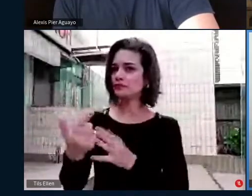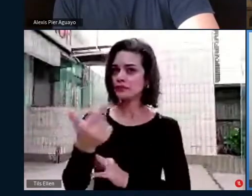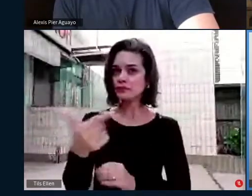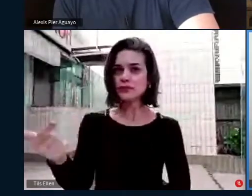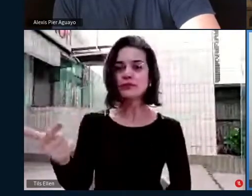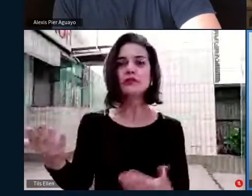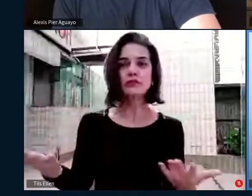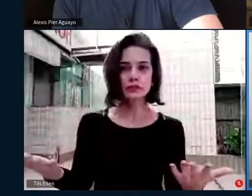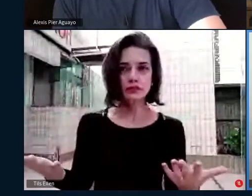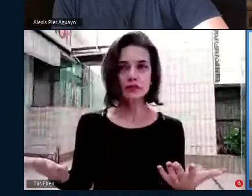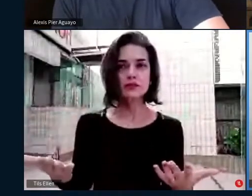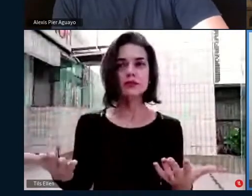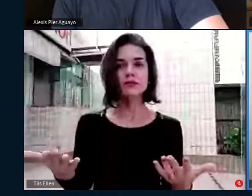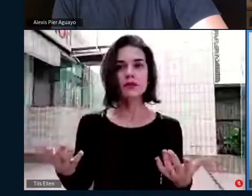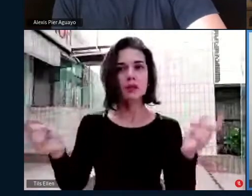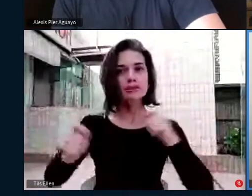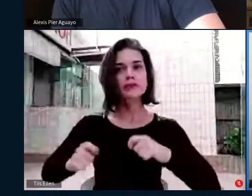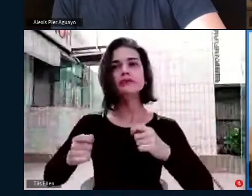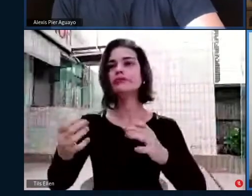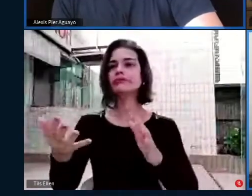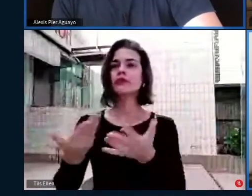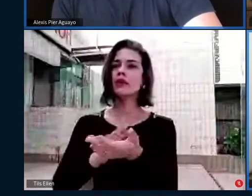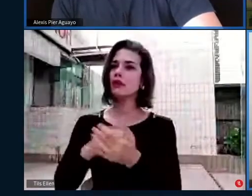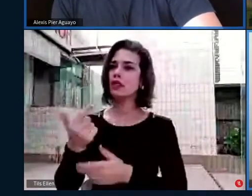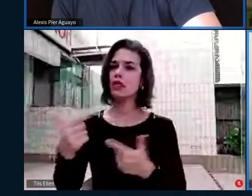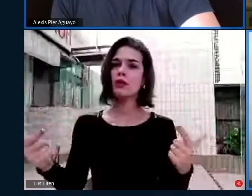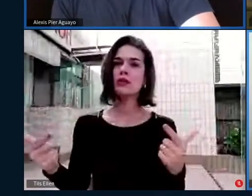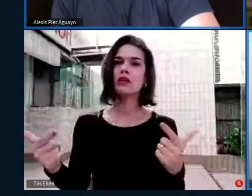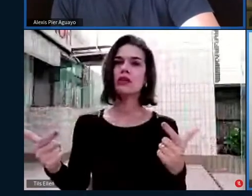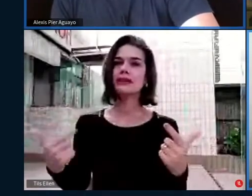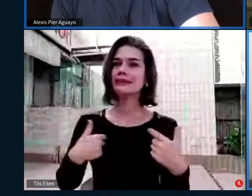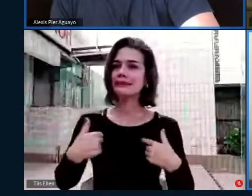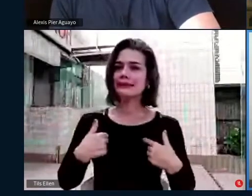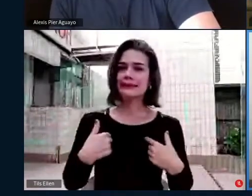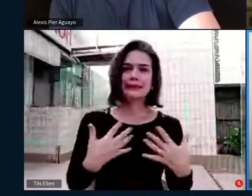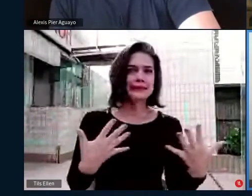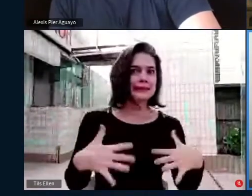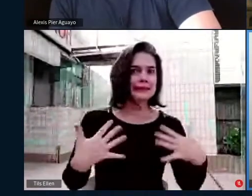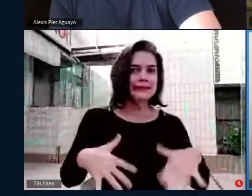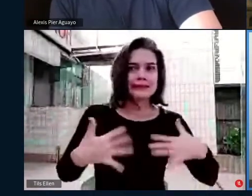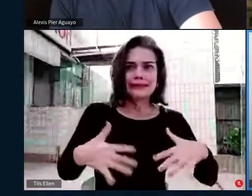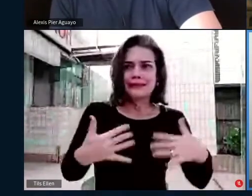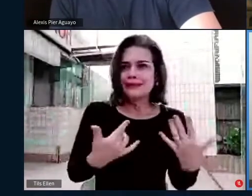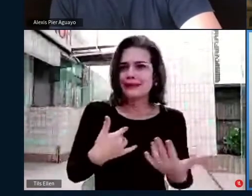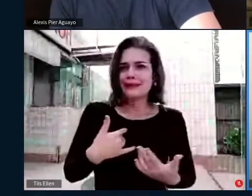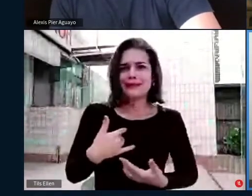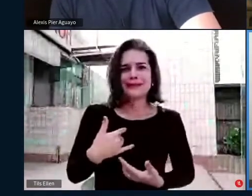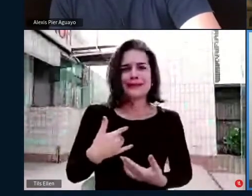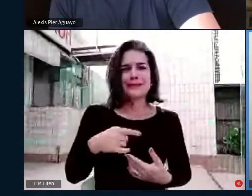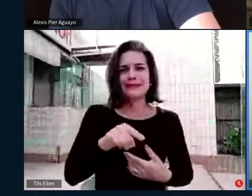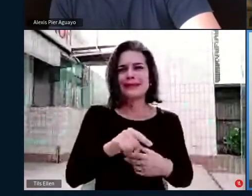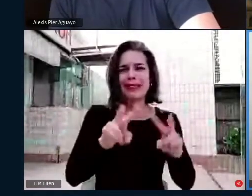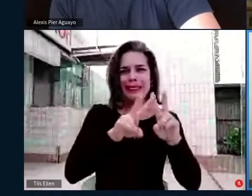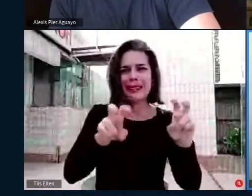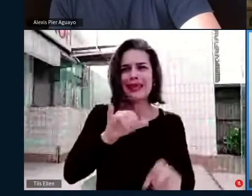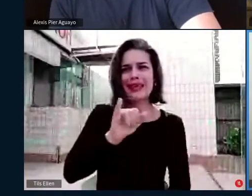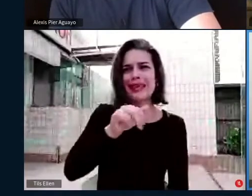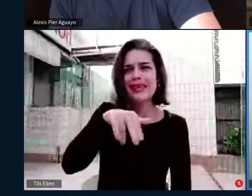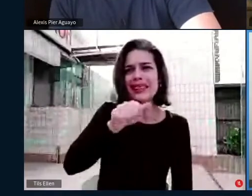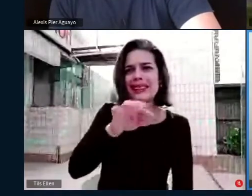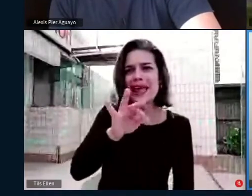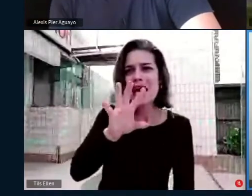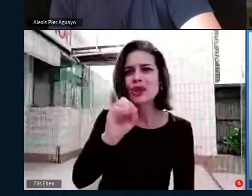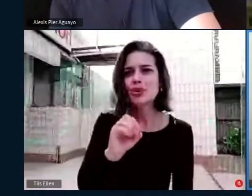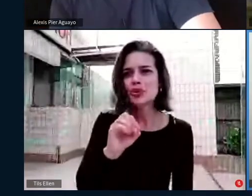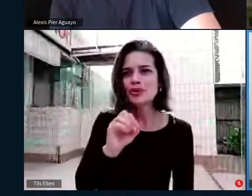assim, isso é uma coisa que falei, não! Essa questão inata me pegou.